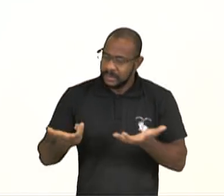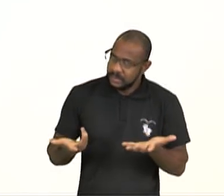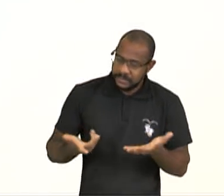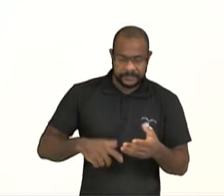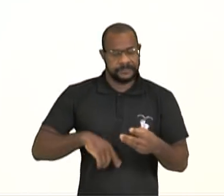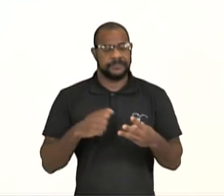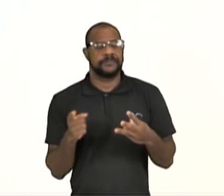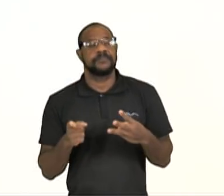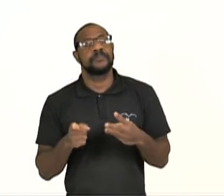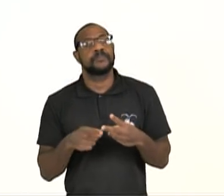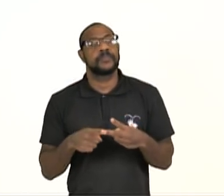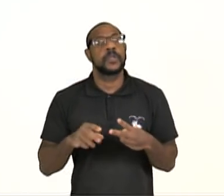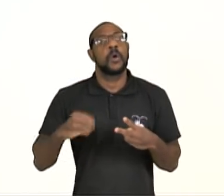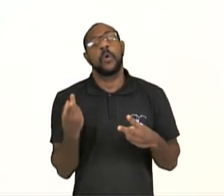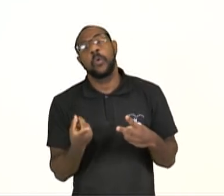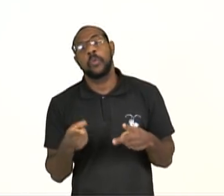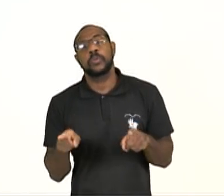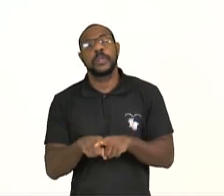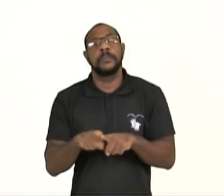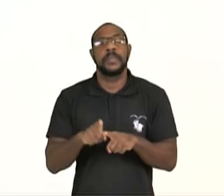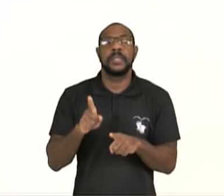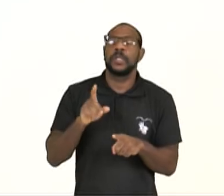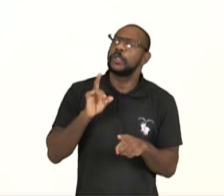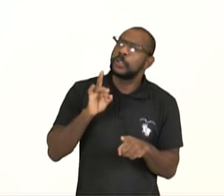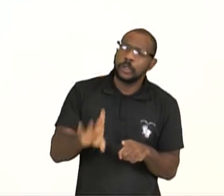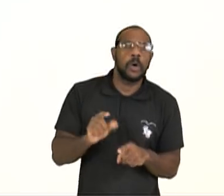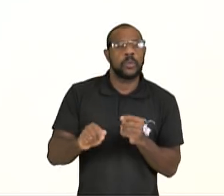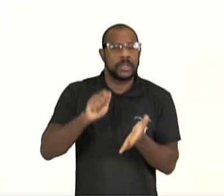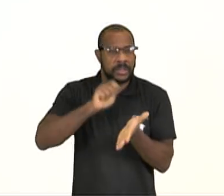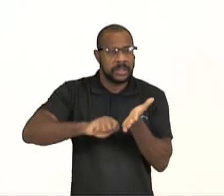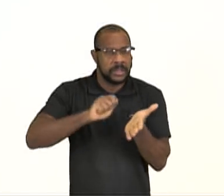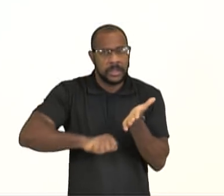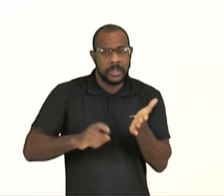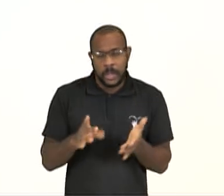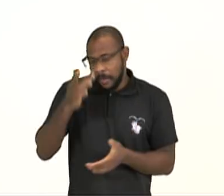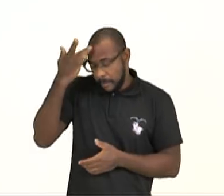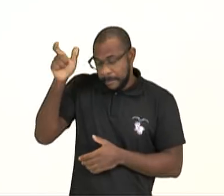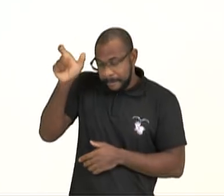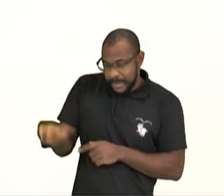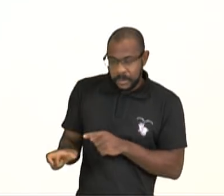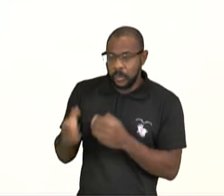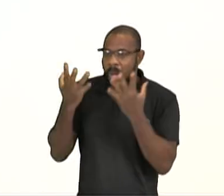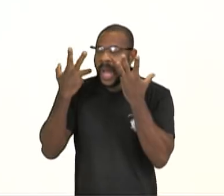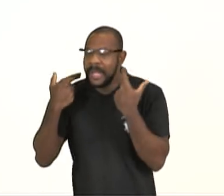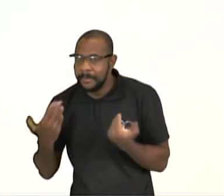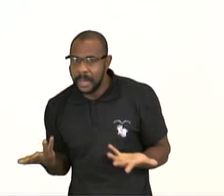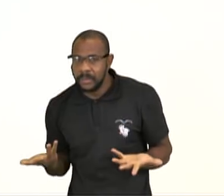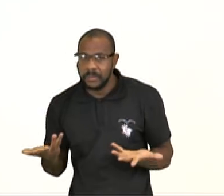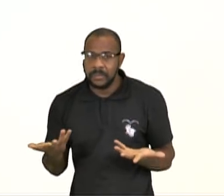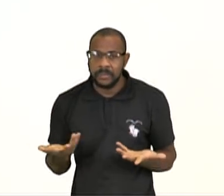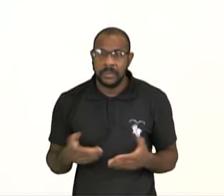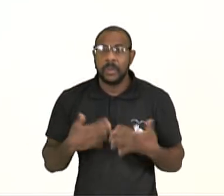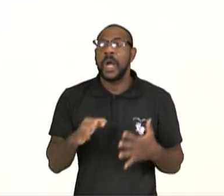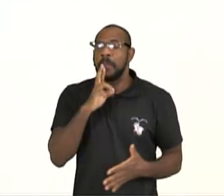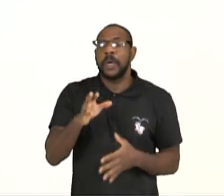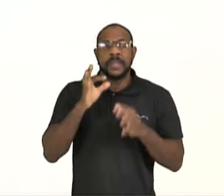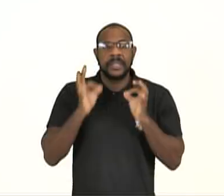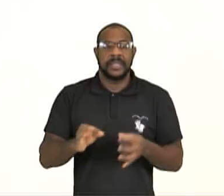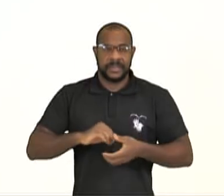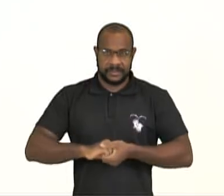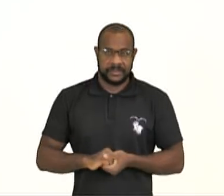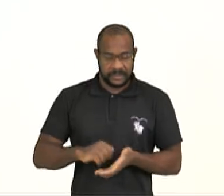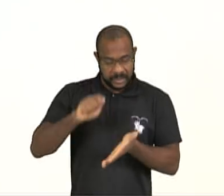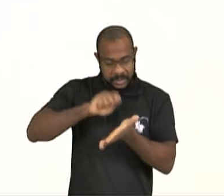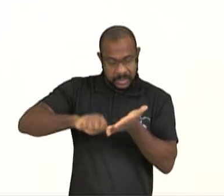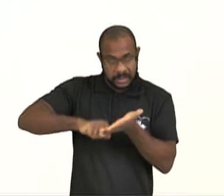acontecimento, ou envolve apenas a descrição de pessoas e animais? Qual é a resposta correta?